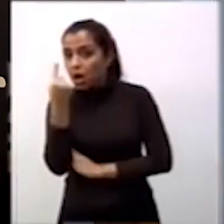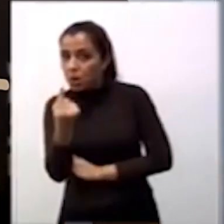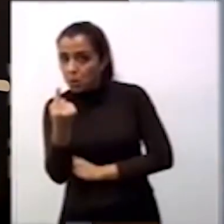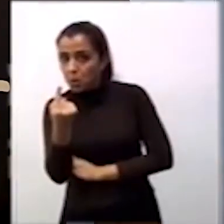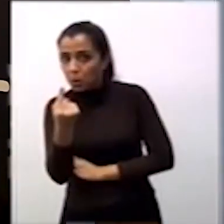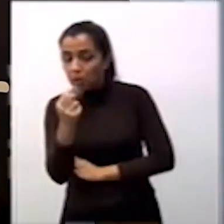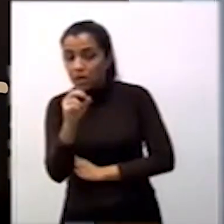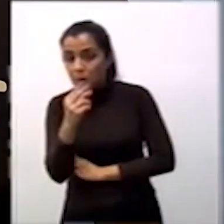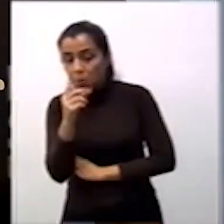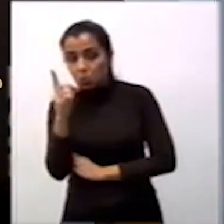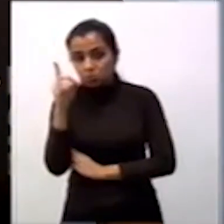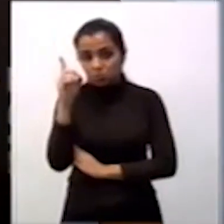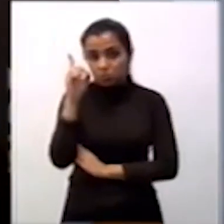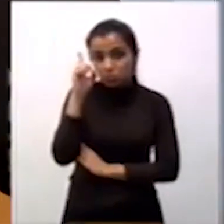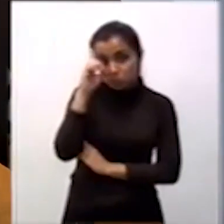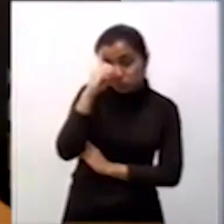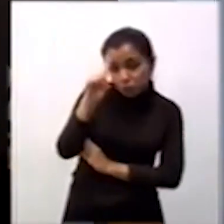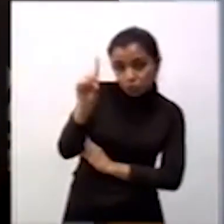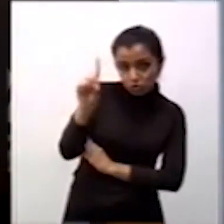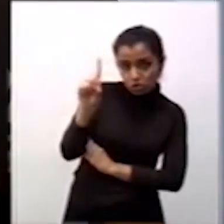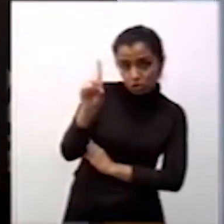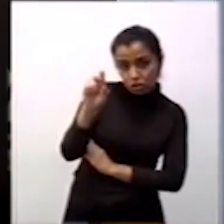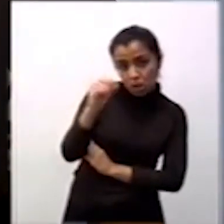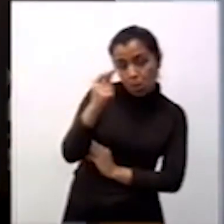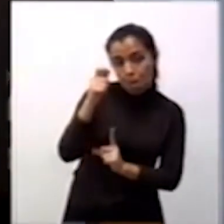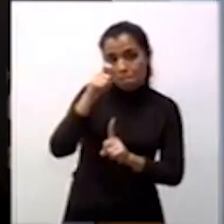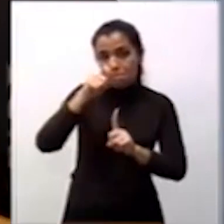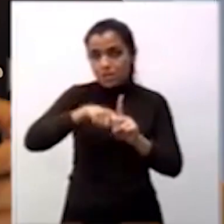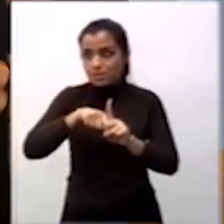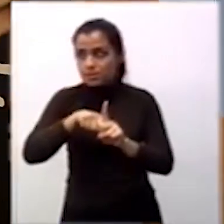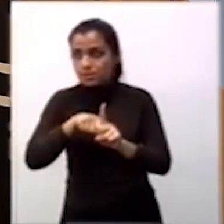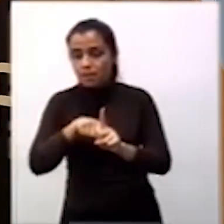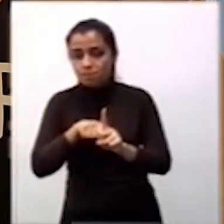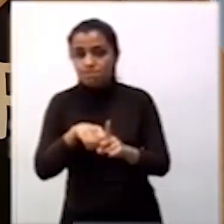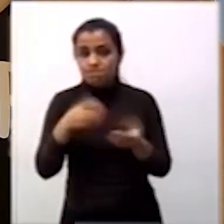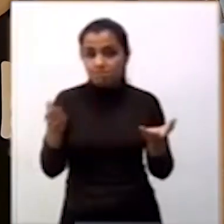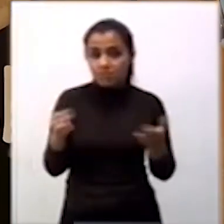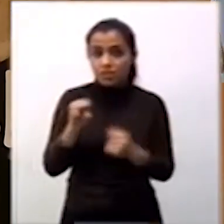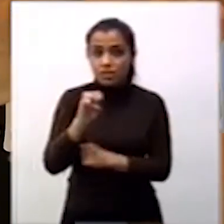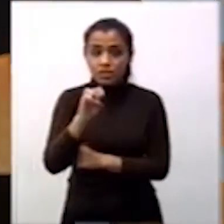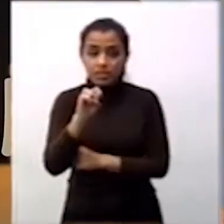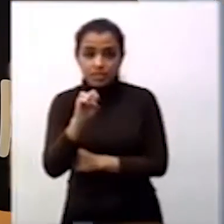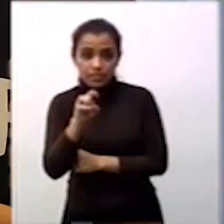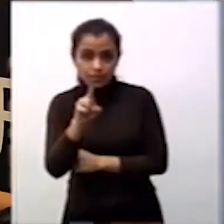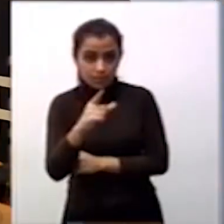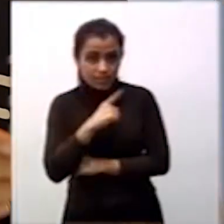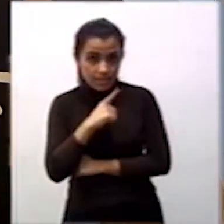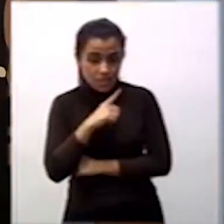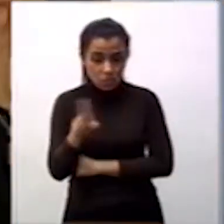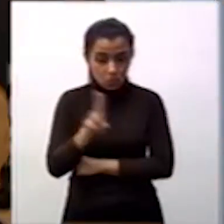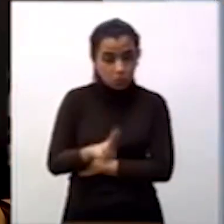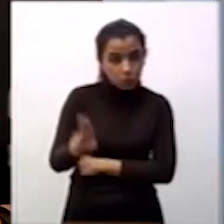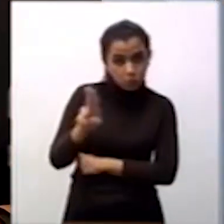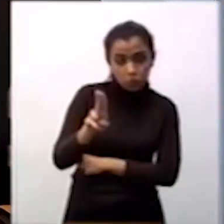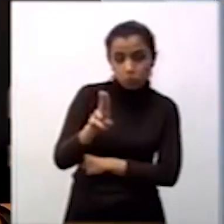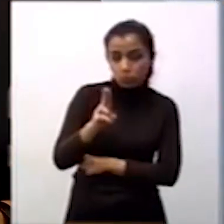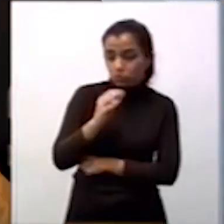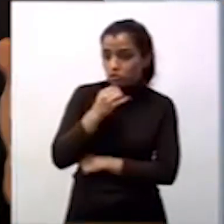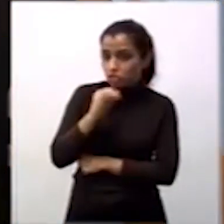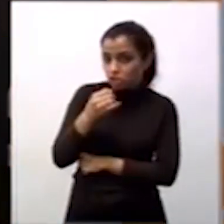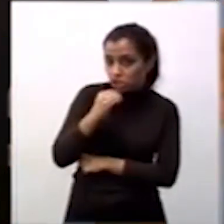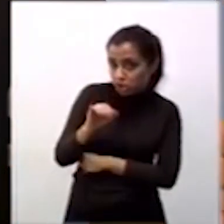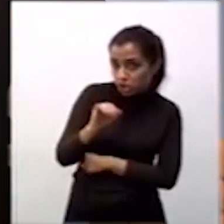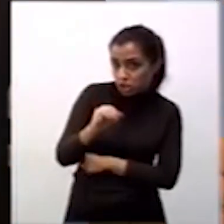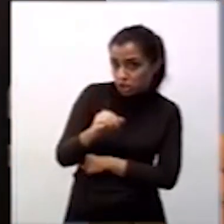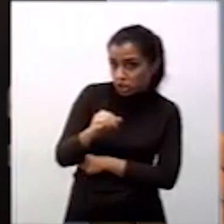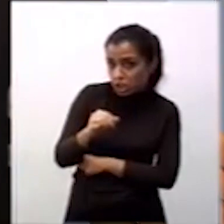consumo diário, você pode calcular o consumo mensal. Então, se você tem o consumo de energia de cada aparelho,